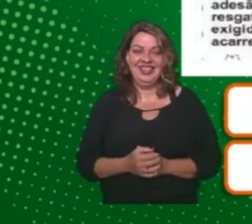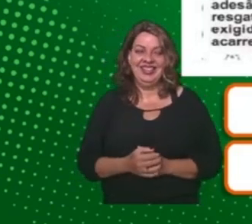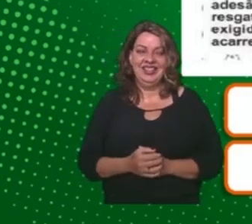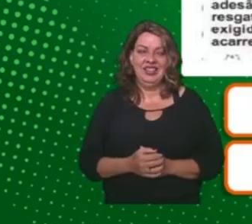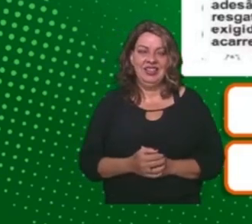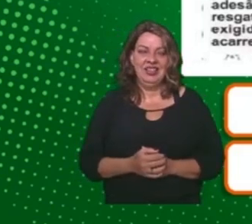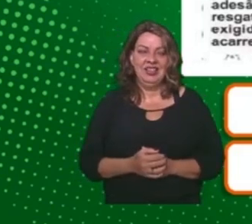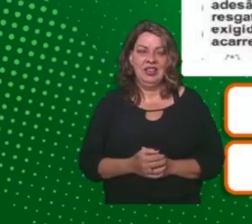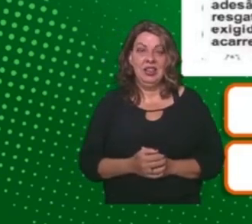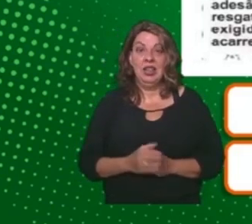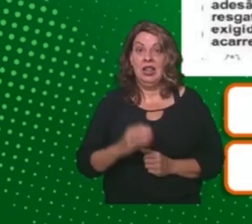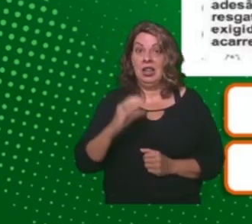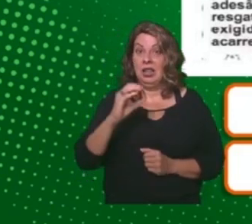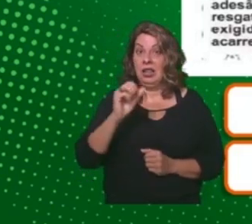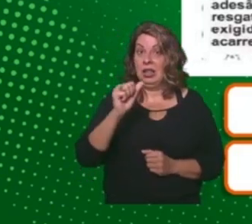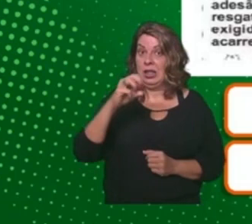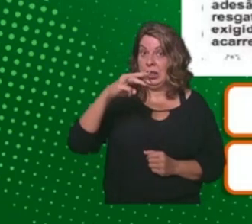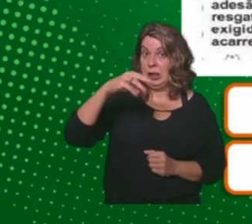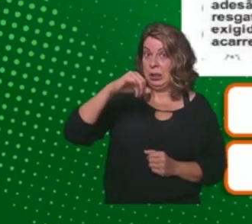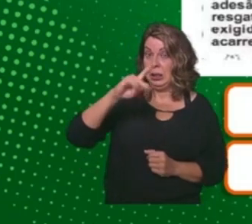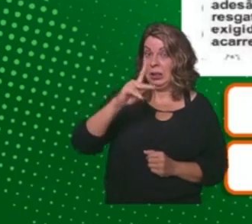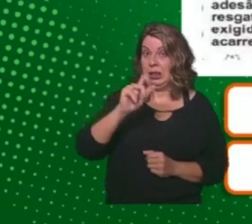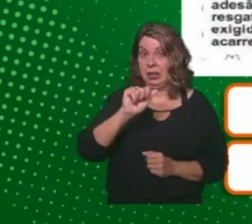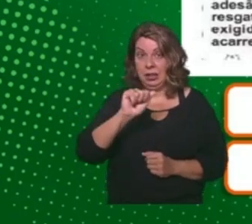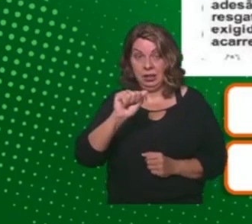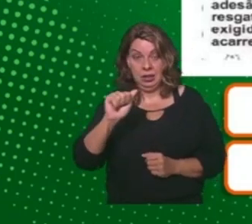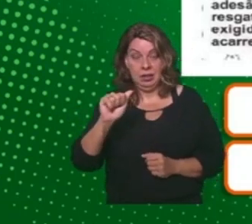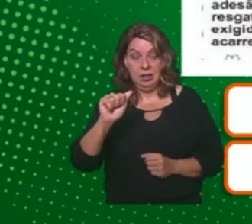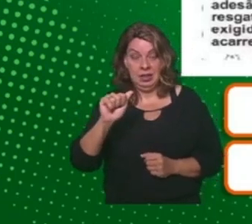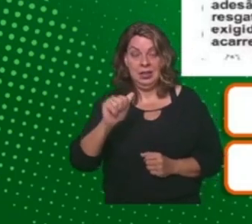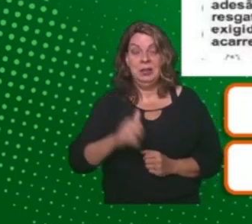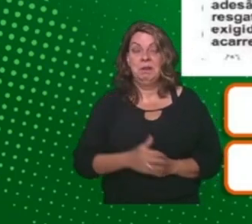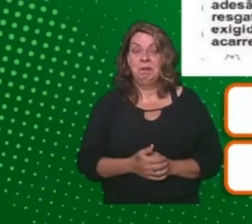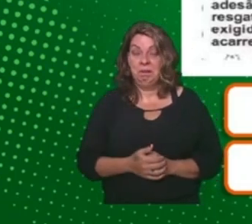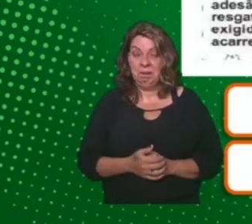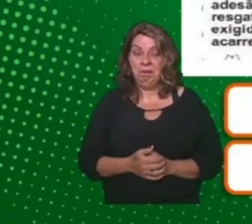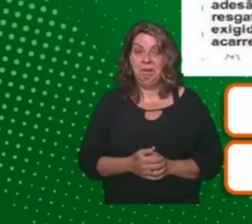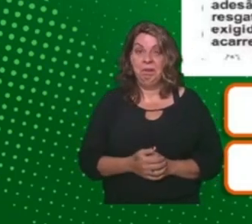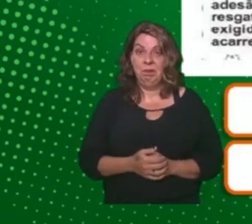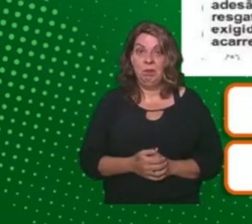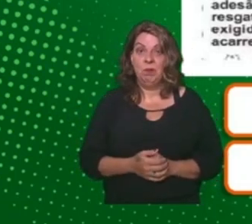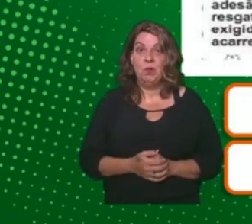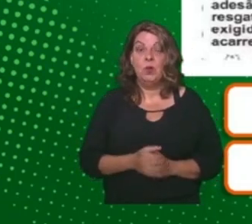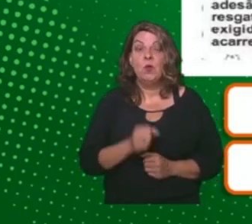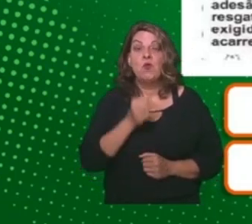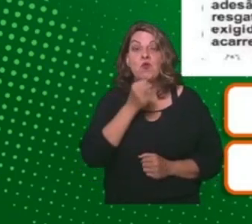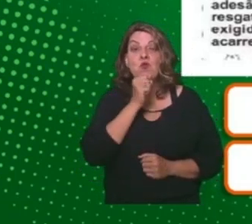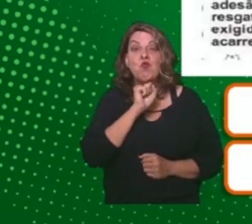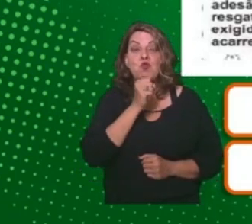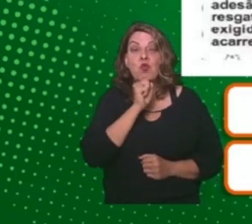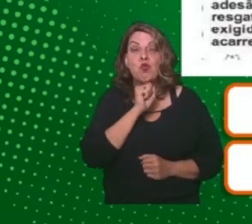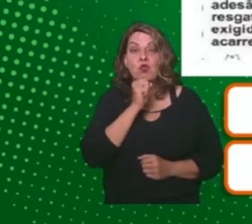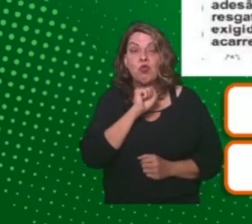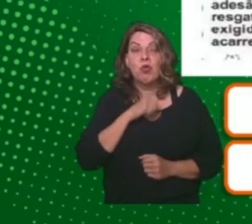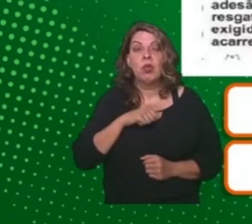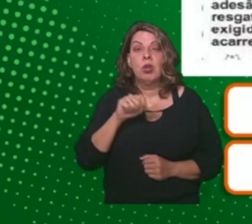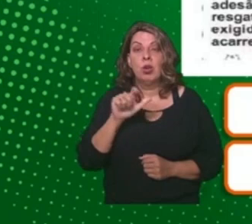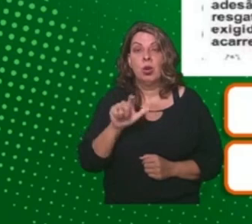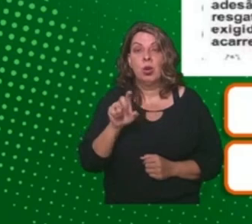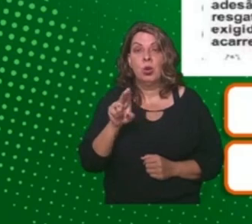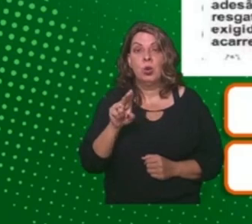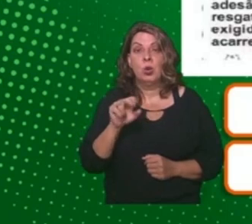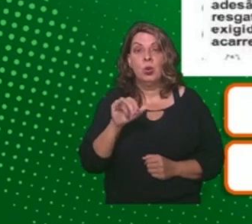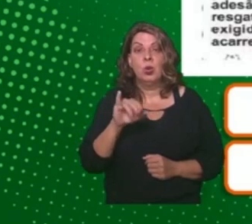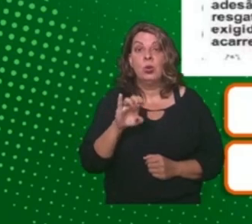048300. Camila Somelli Silva Araújo, a vovó Luciene, olha